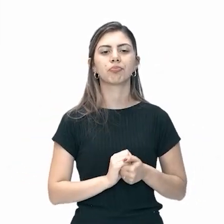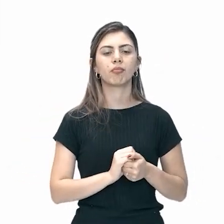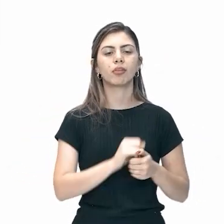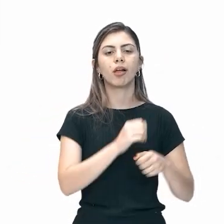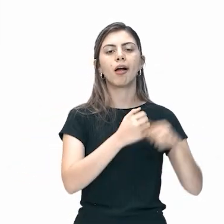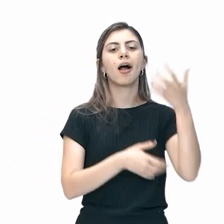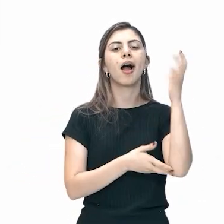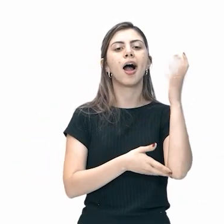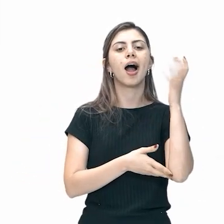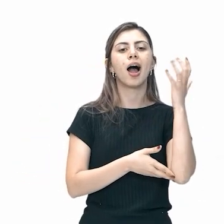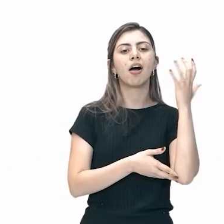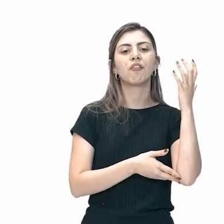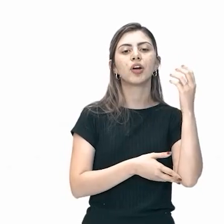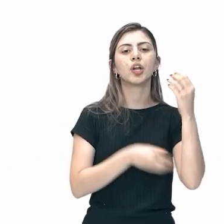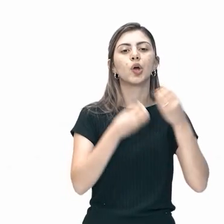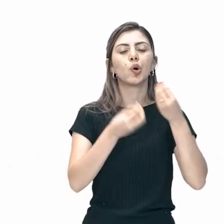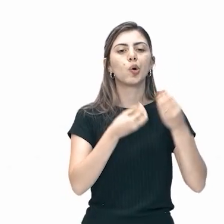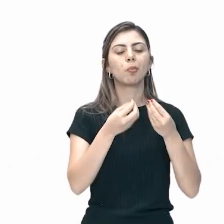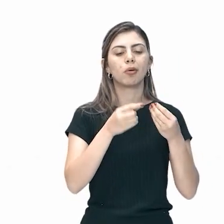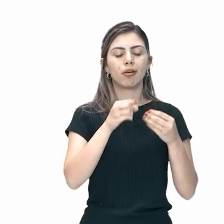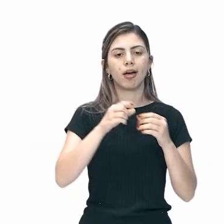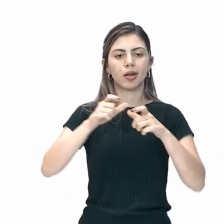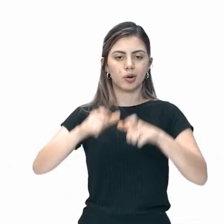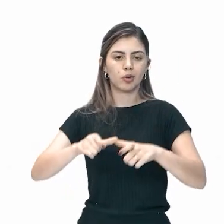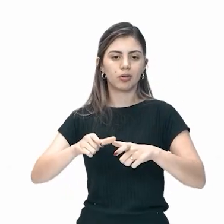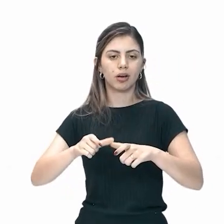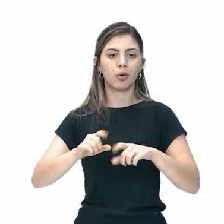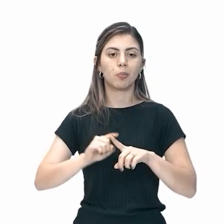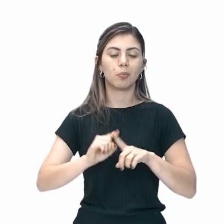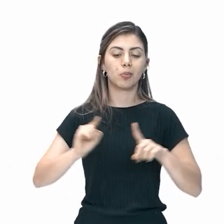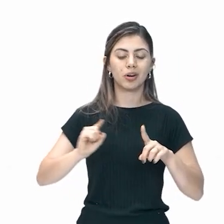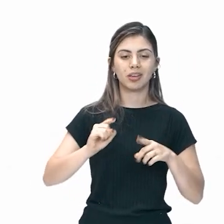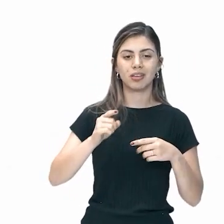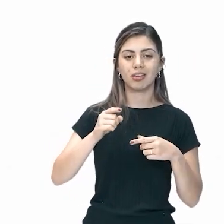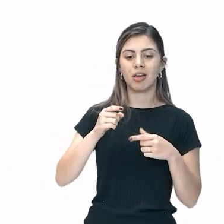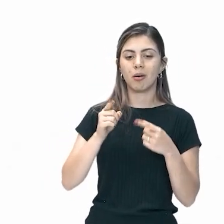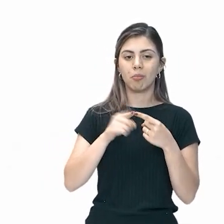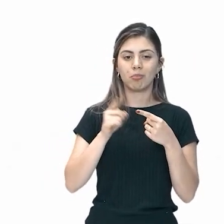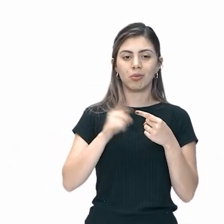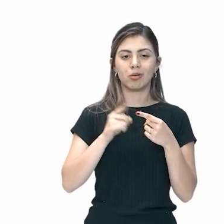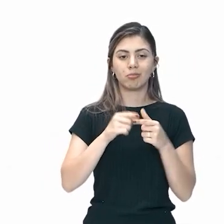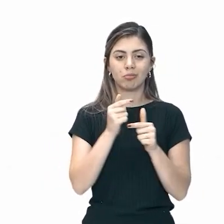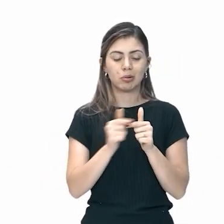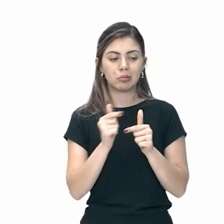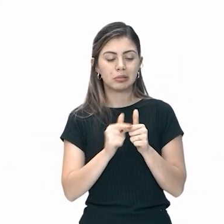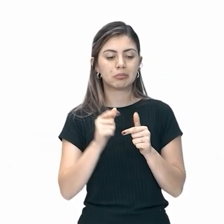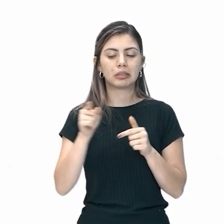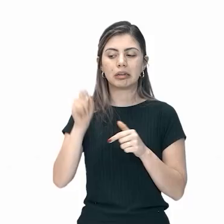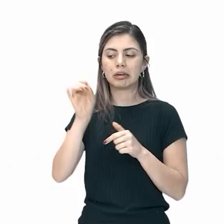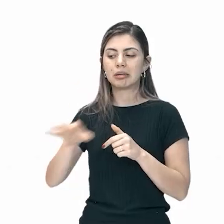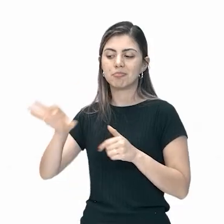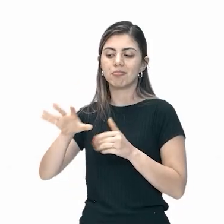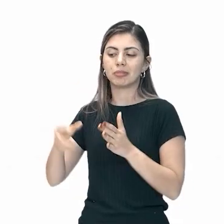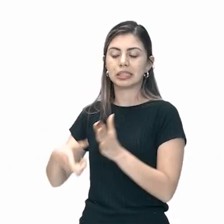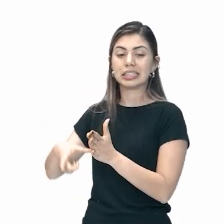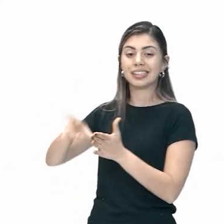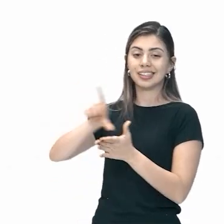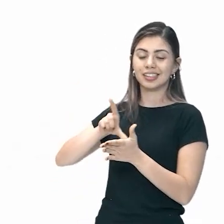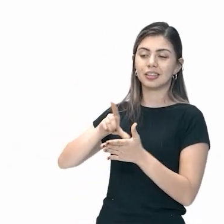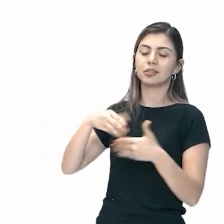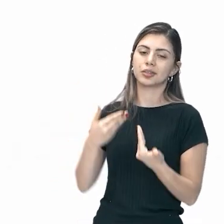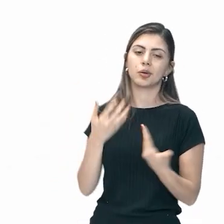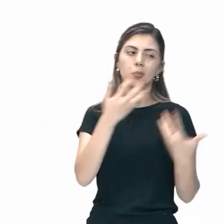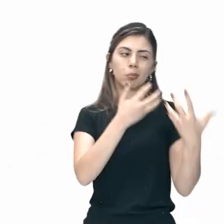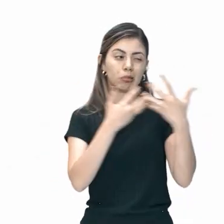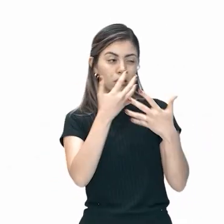bem na retina. O olho míope, a imagem se forma um pouco antes, pessoal. E aí, por isso, a pessoa vai enxergar embaçado.